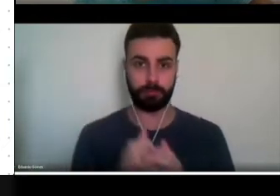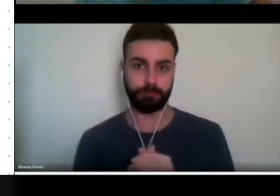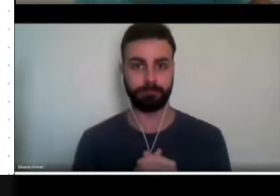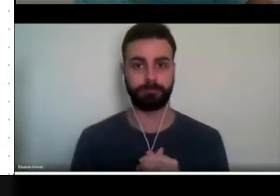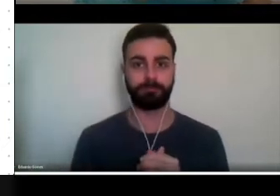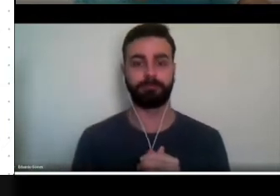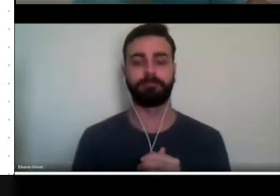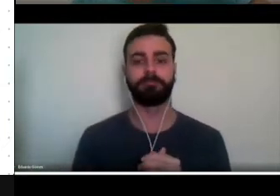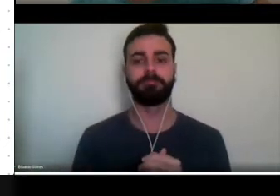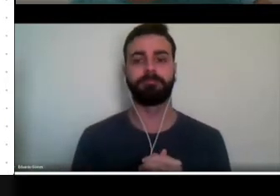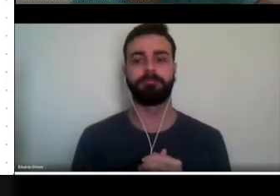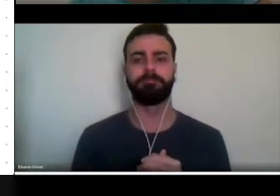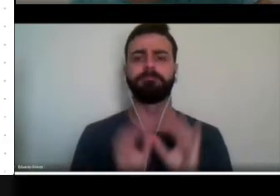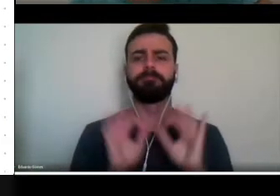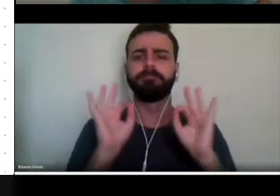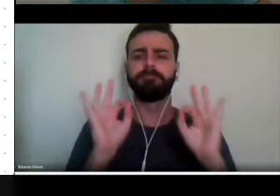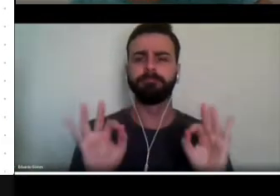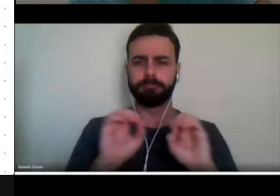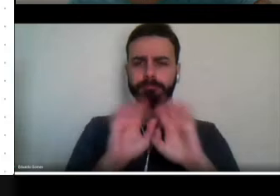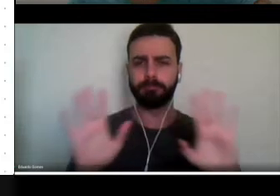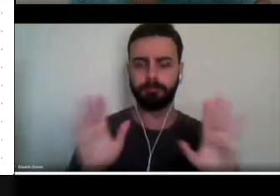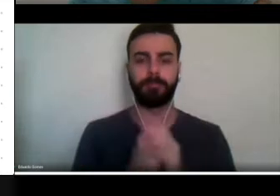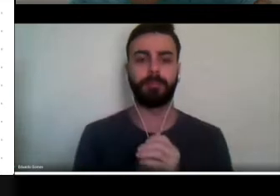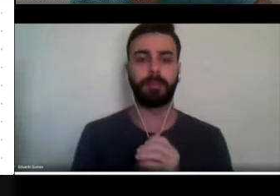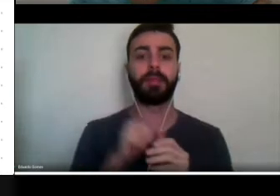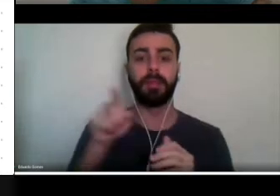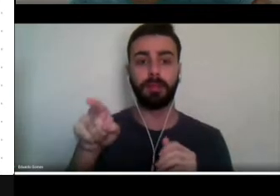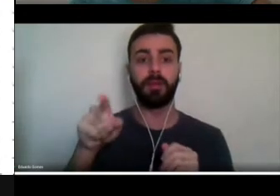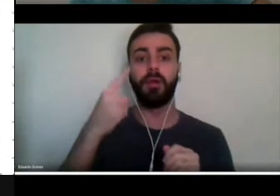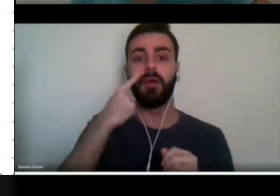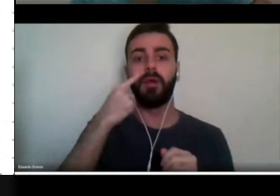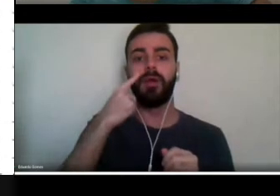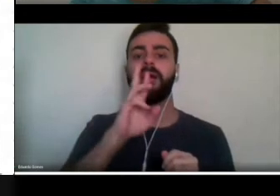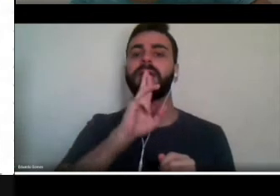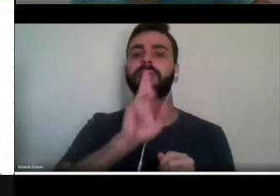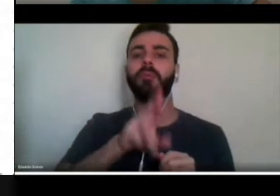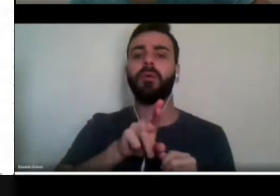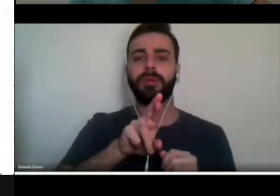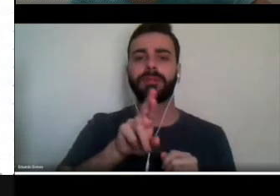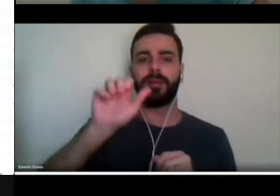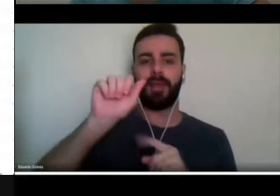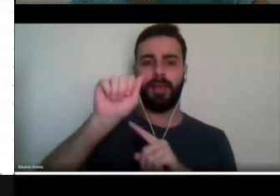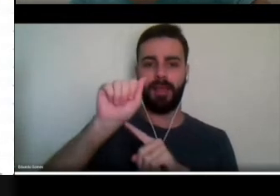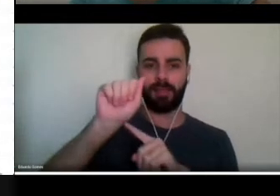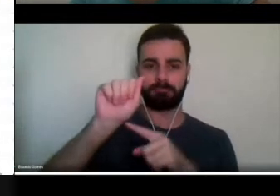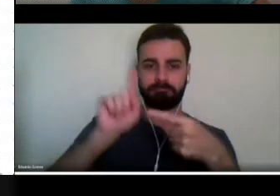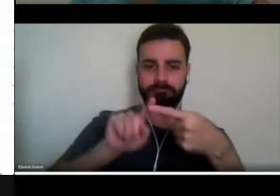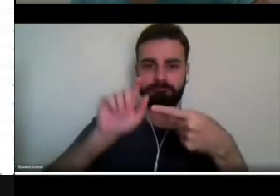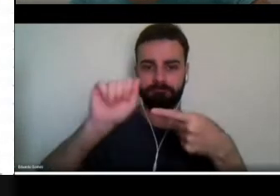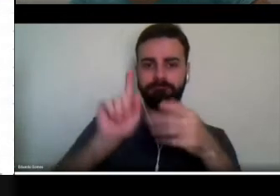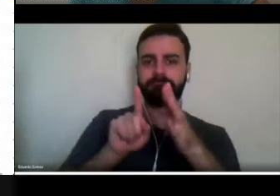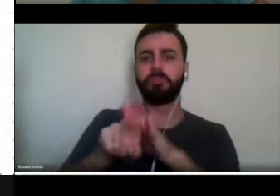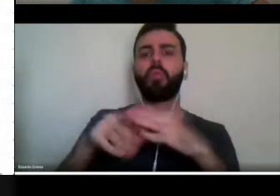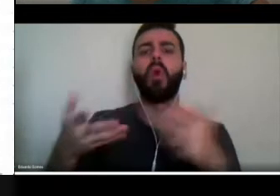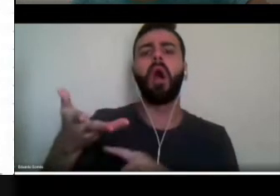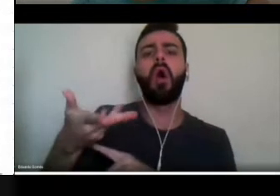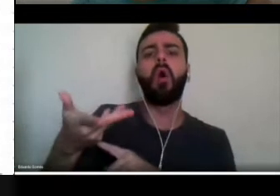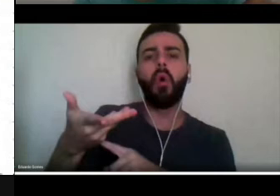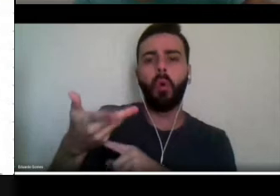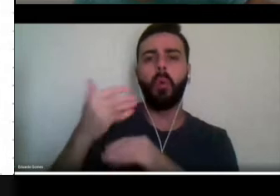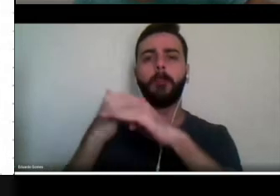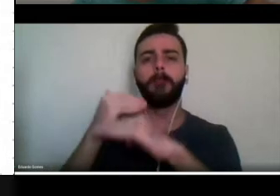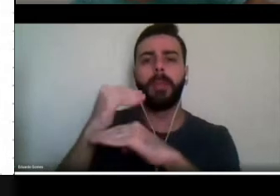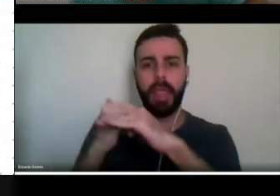Beleza, gente? Então, a primeira pergunta, qual a aceleração média do velocista durante os 4